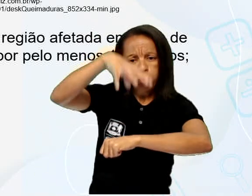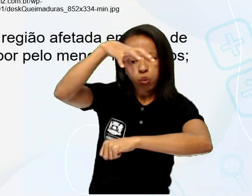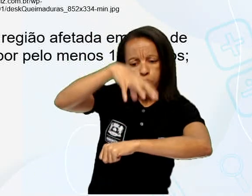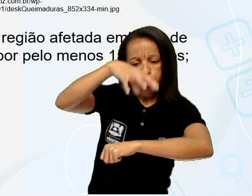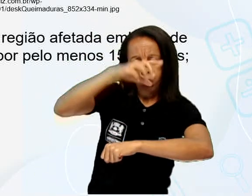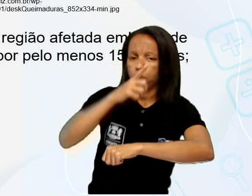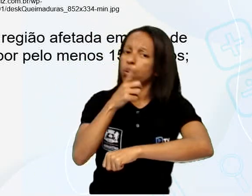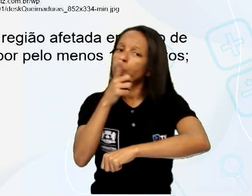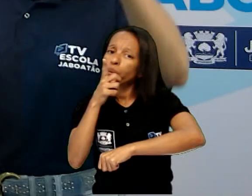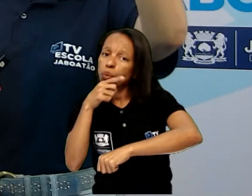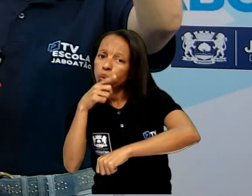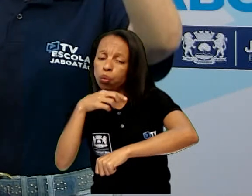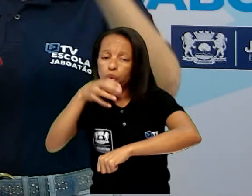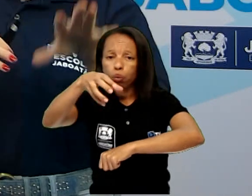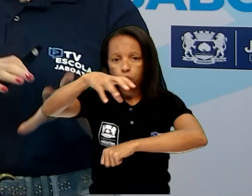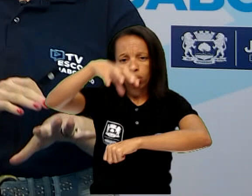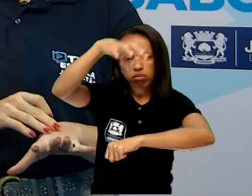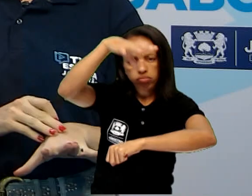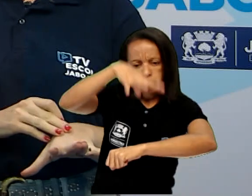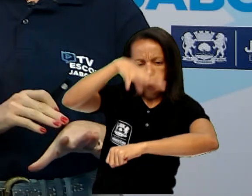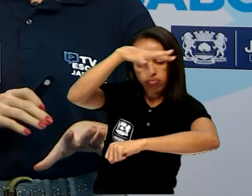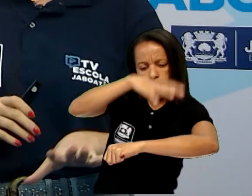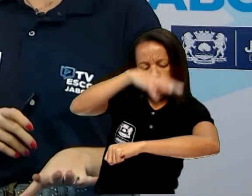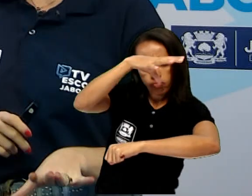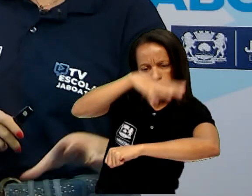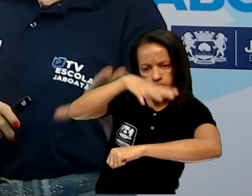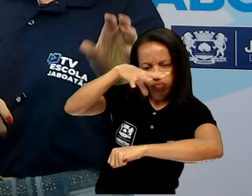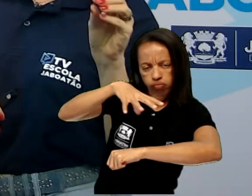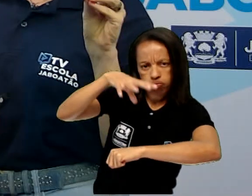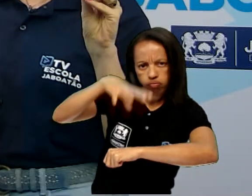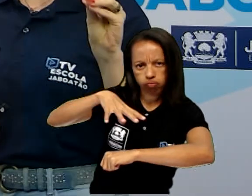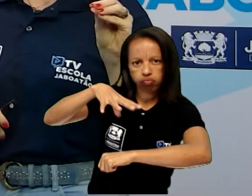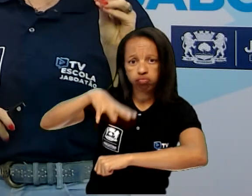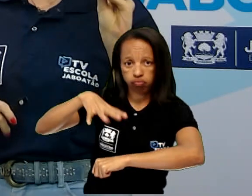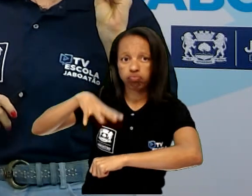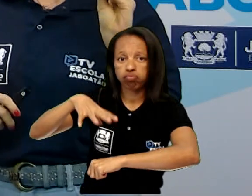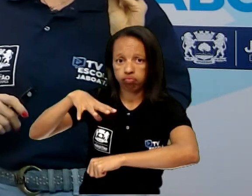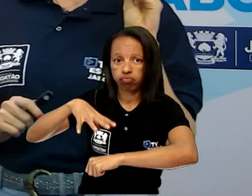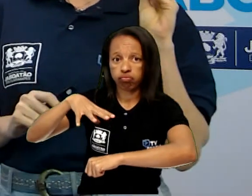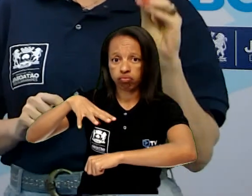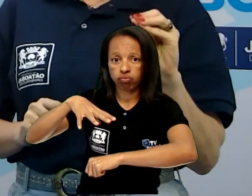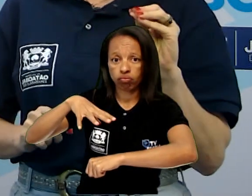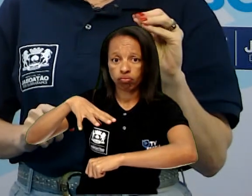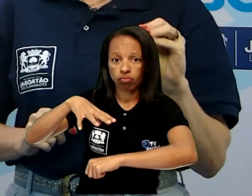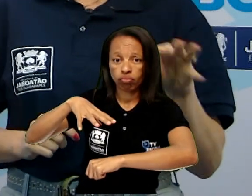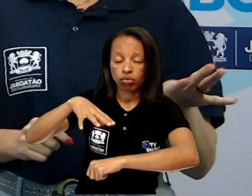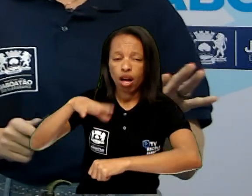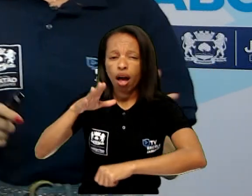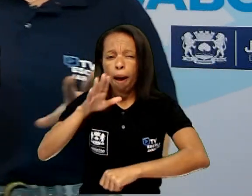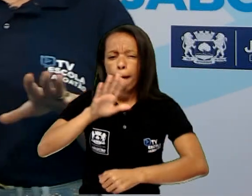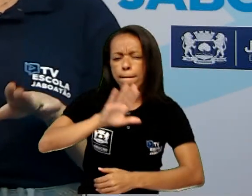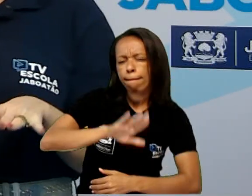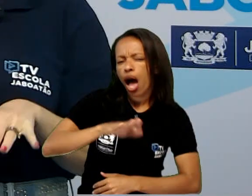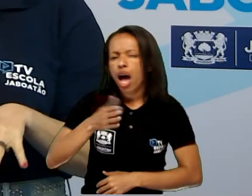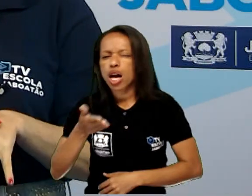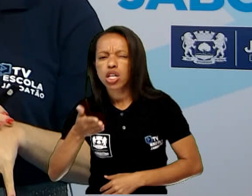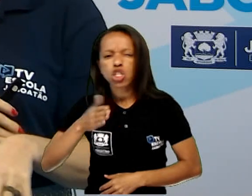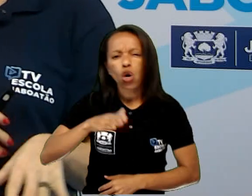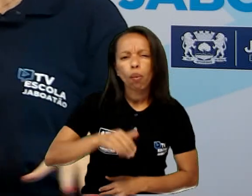foi afetado, debaixo de uma corrente de água fria, por em torno de 15 minutos, nada de